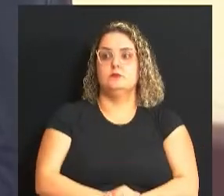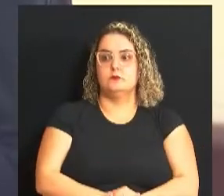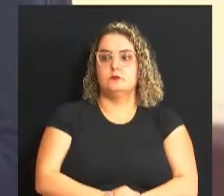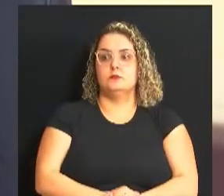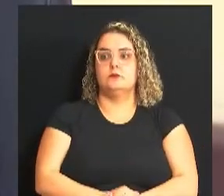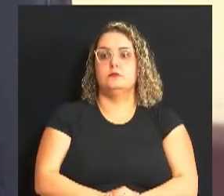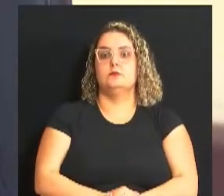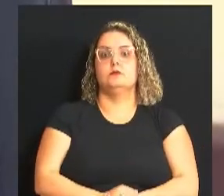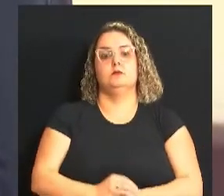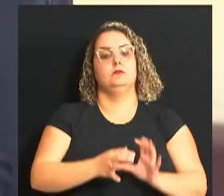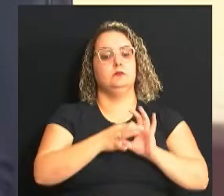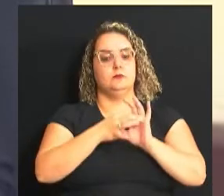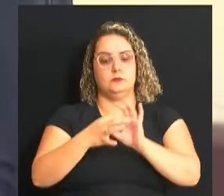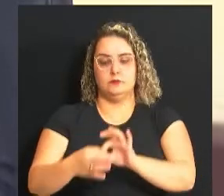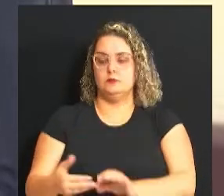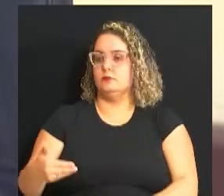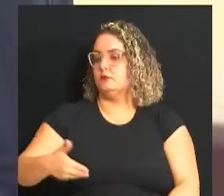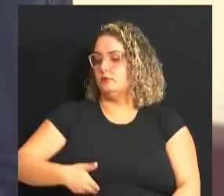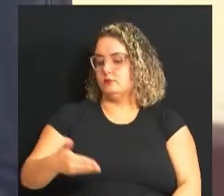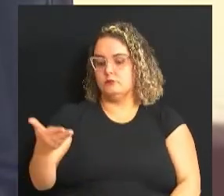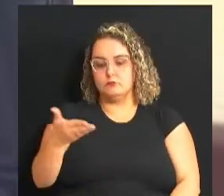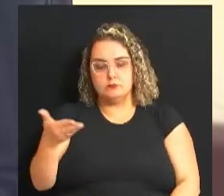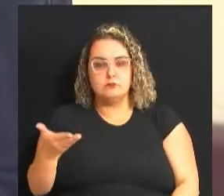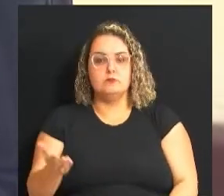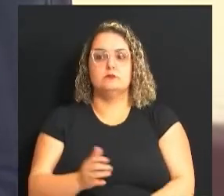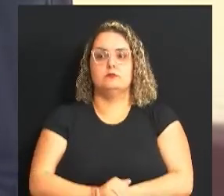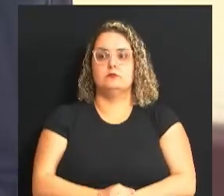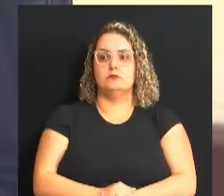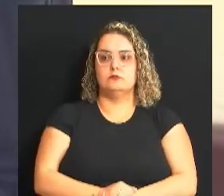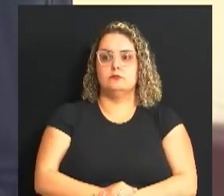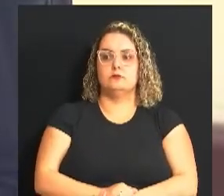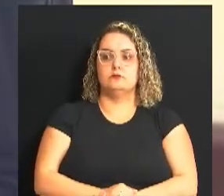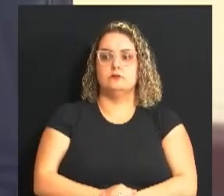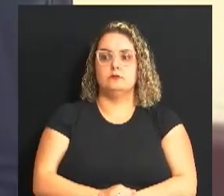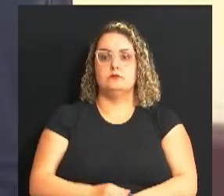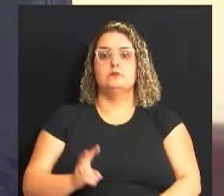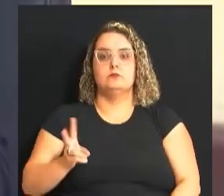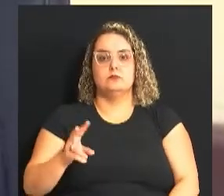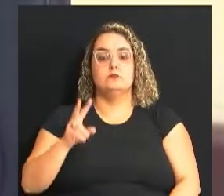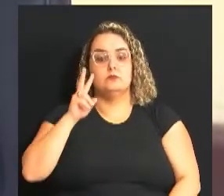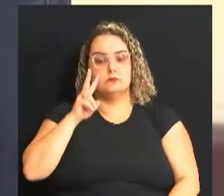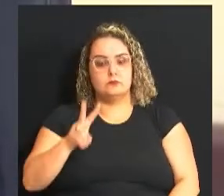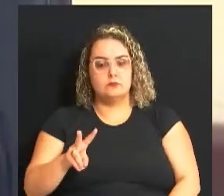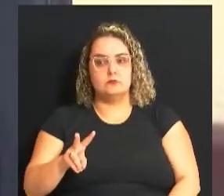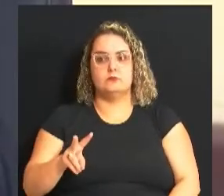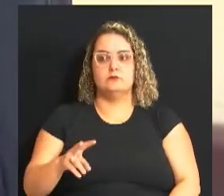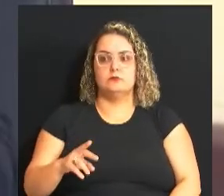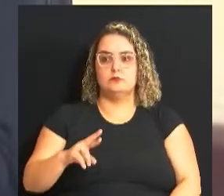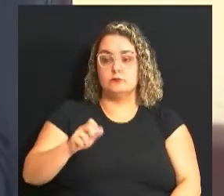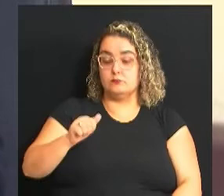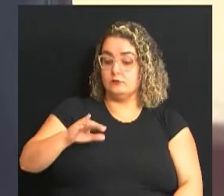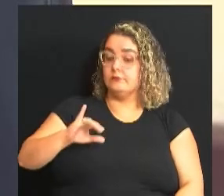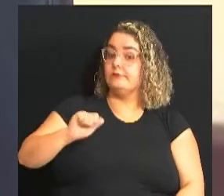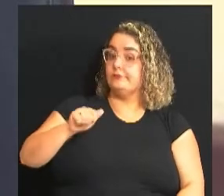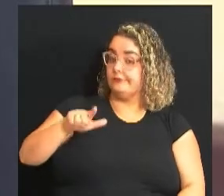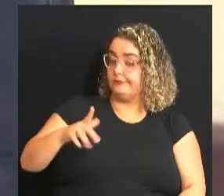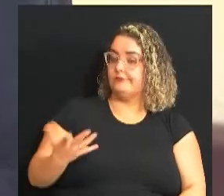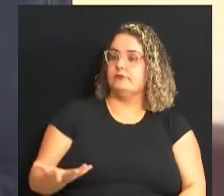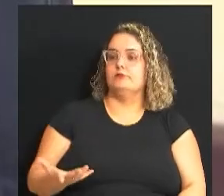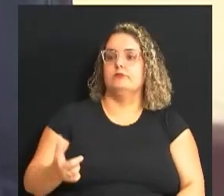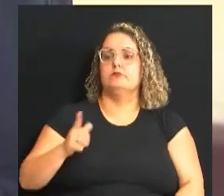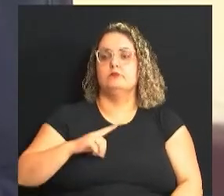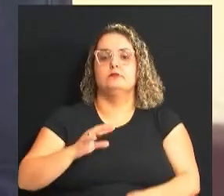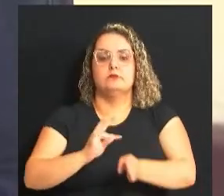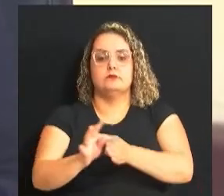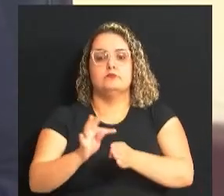de miséria, e sempre a gente vê um recorte racial nisso, né? Então, por exemplo, a gente tem conselheiros que têm uma atuação